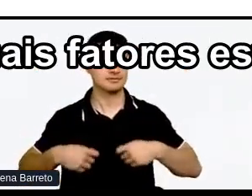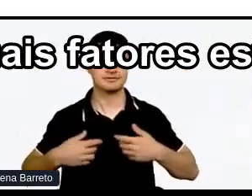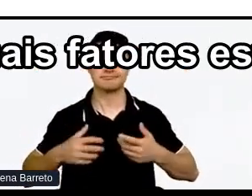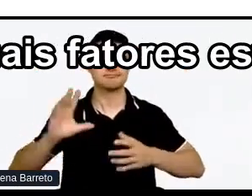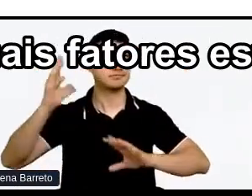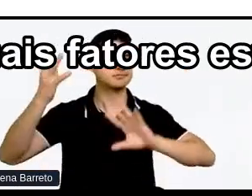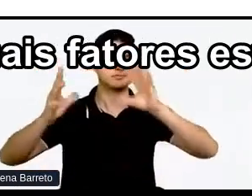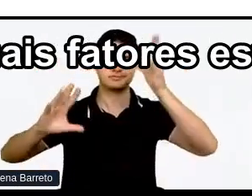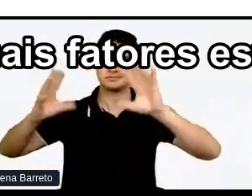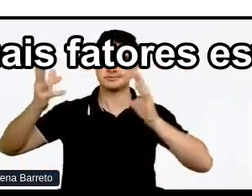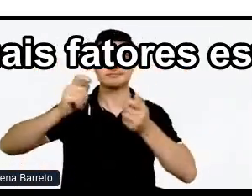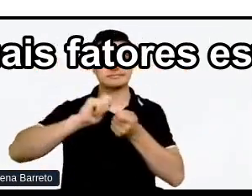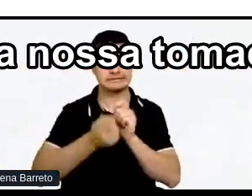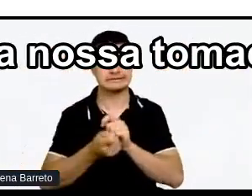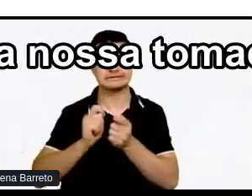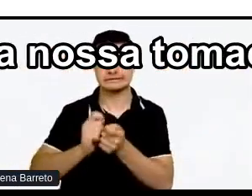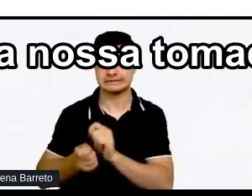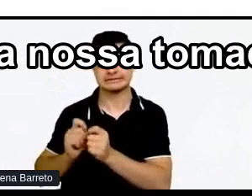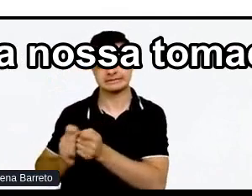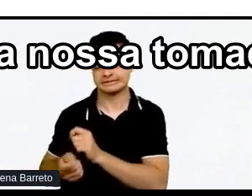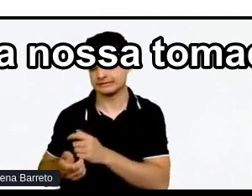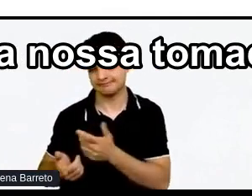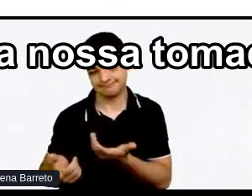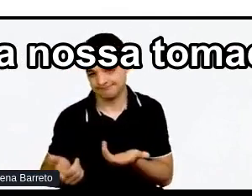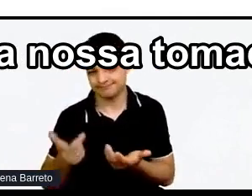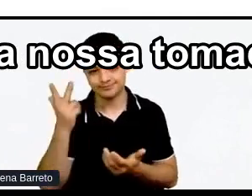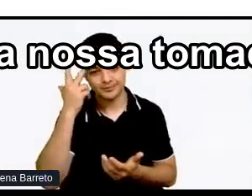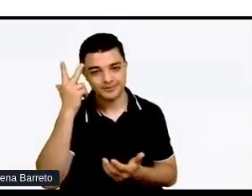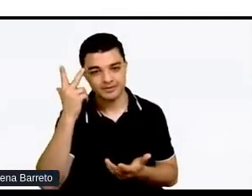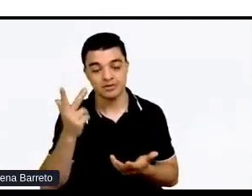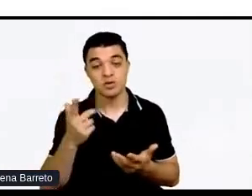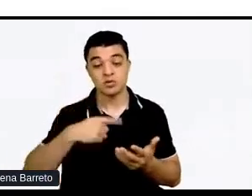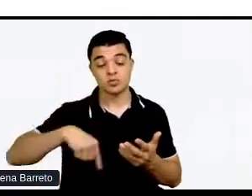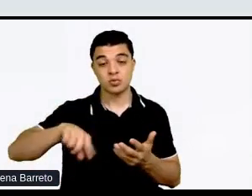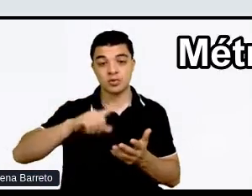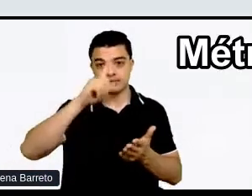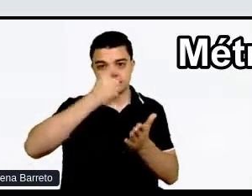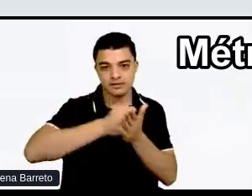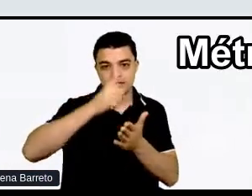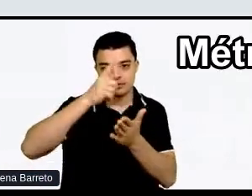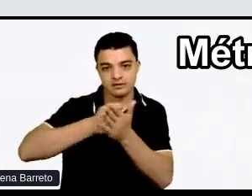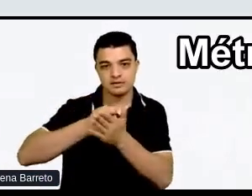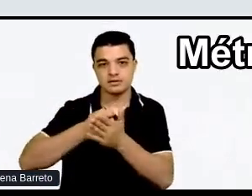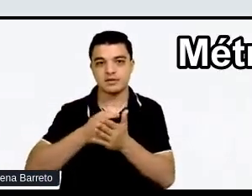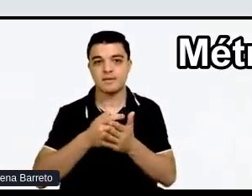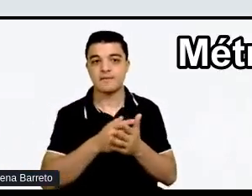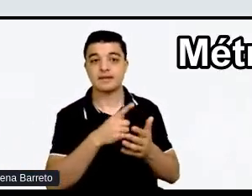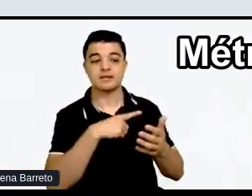muito. Quais fatores estão influenciando a nossa tomada de decisão?